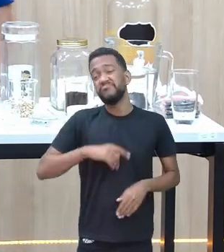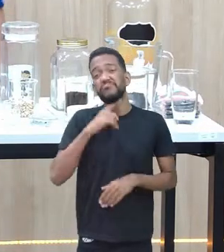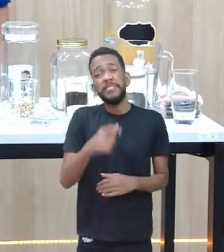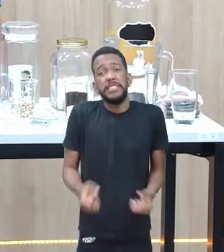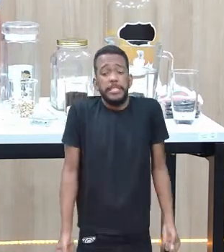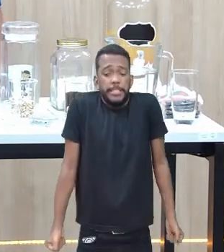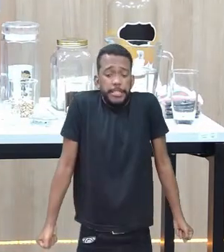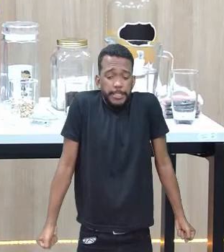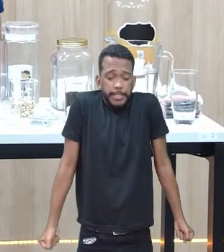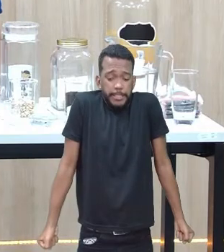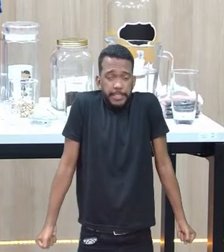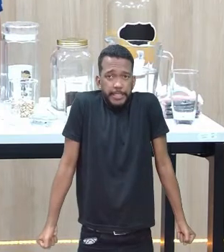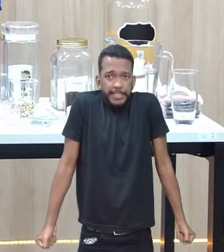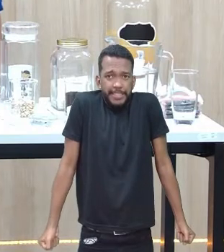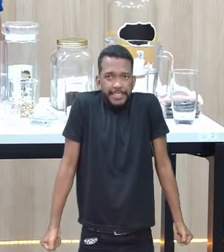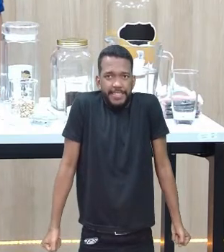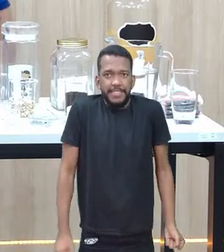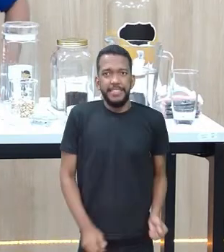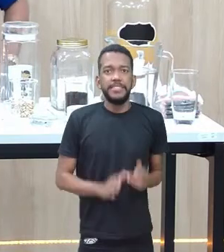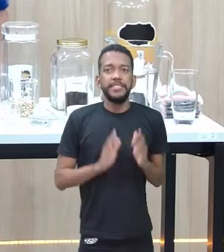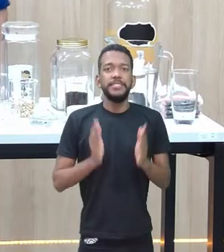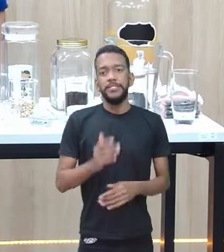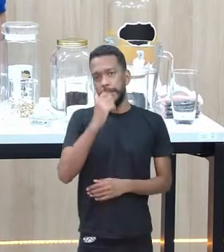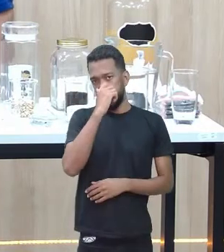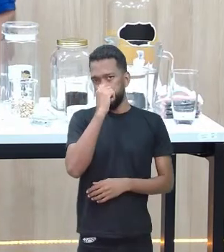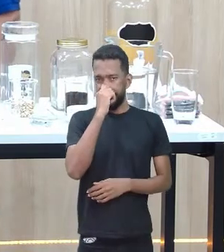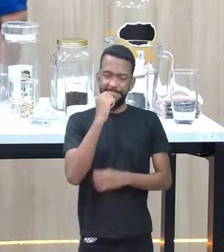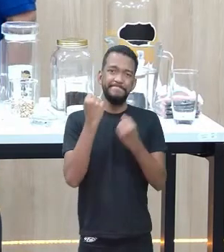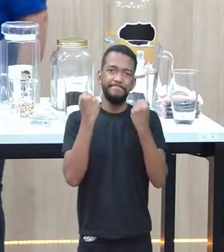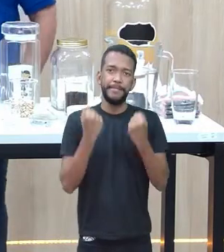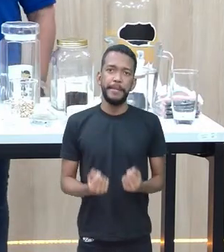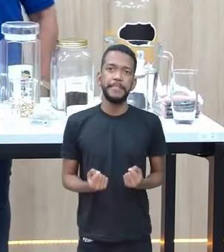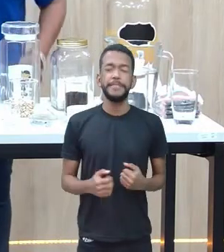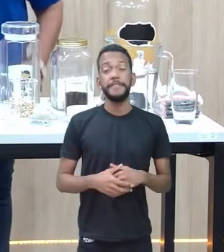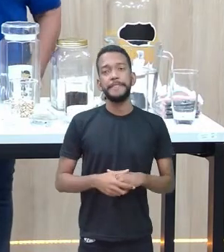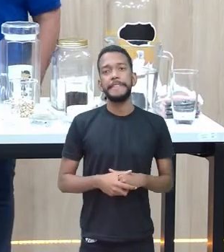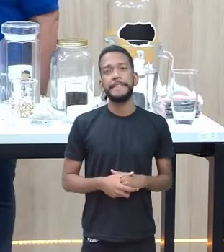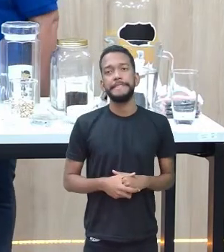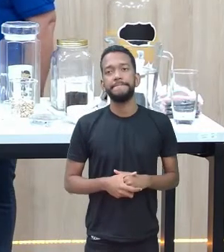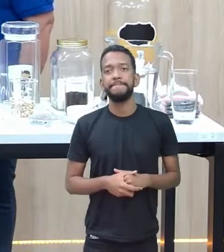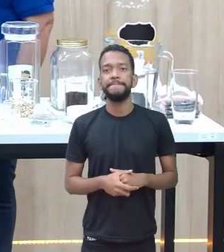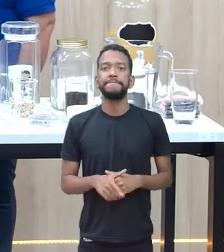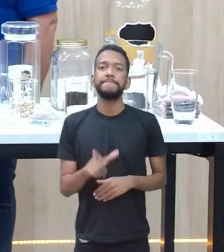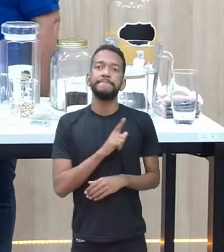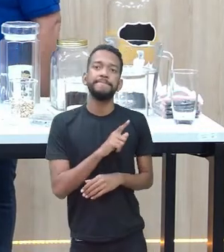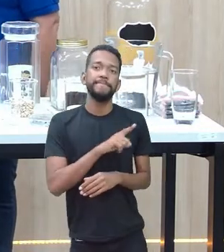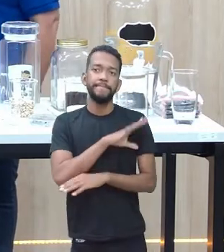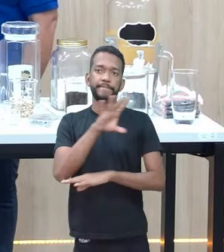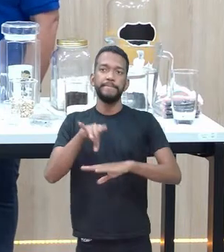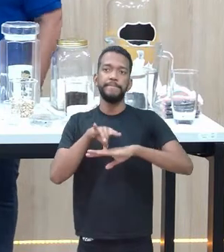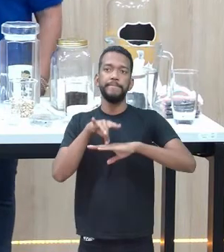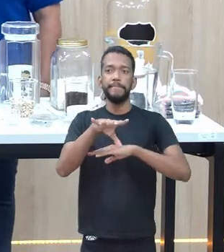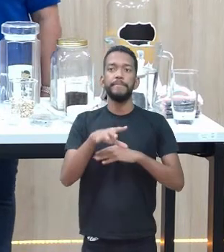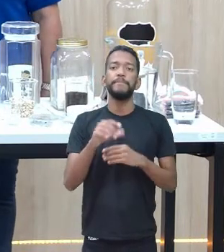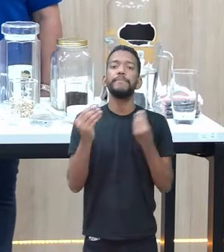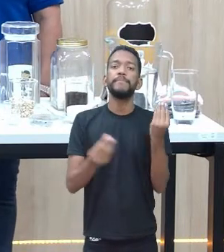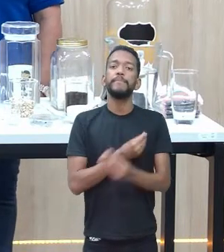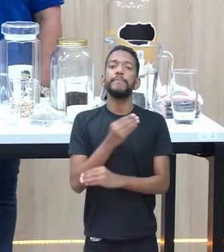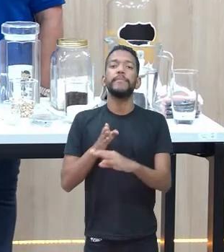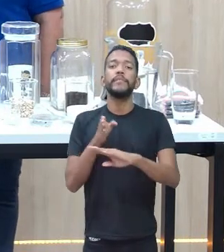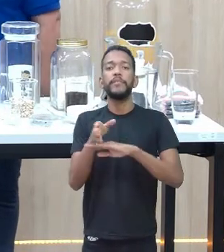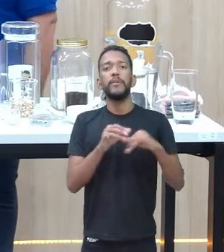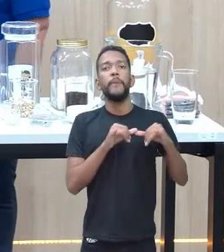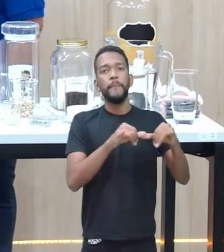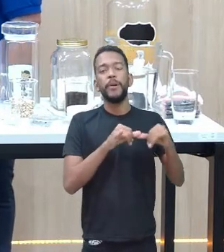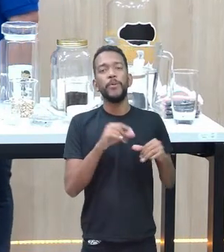está levando um monte de sacolas, muito peso. E aí vem a dica, não é, pessoal? A dica de como ir às compras.